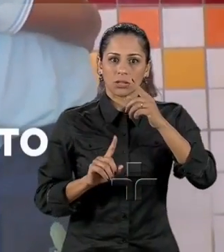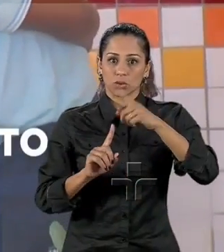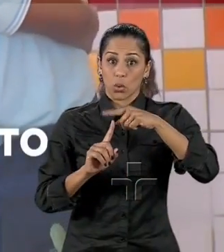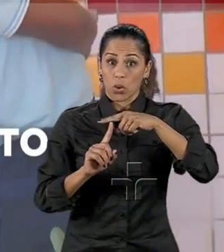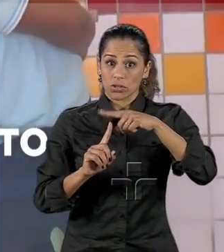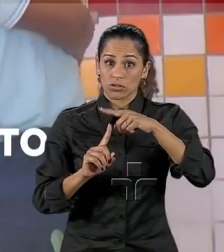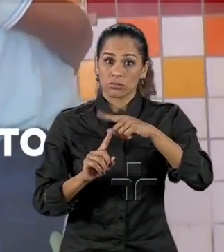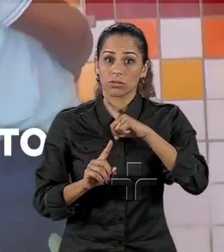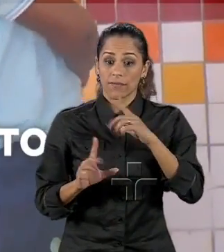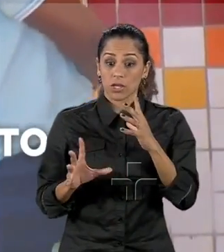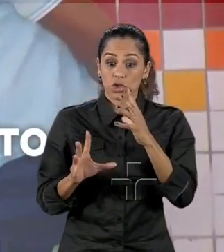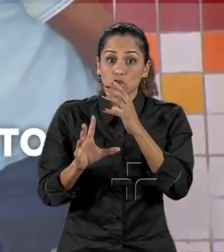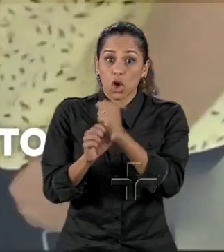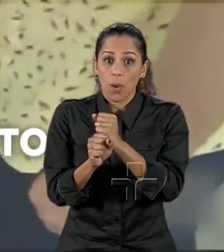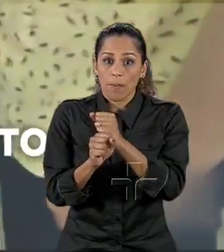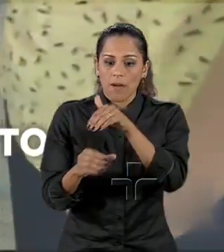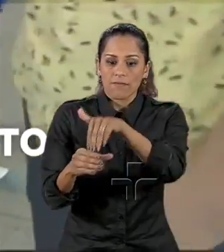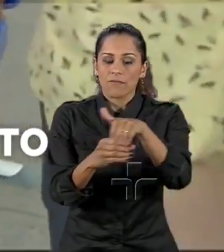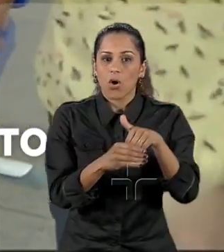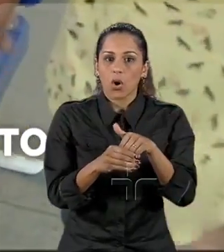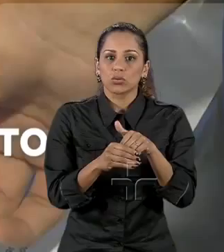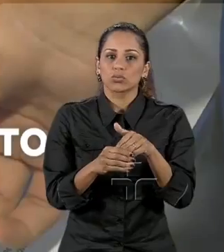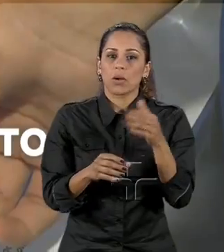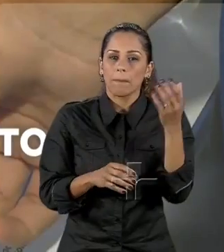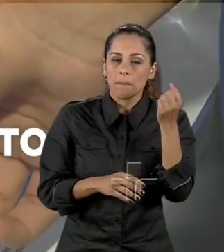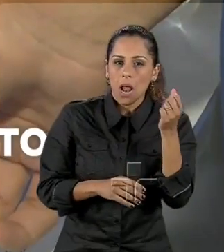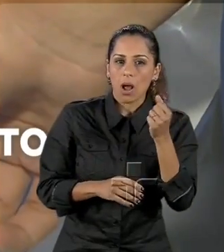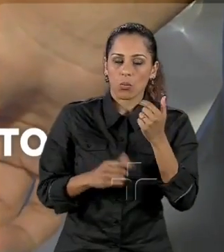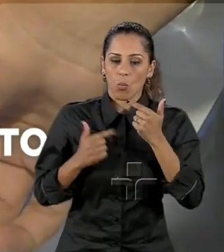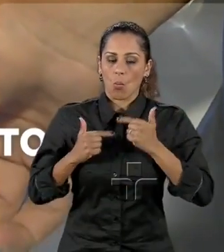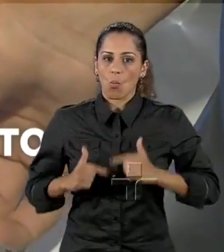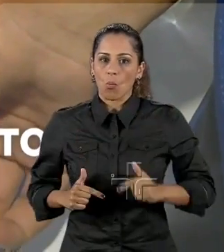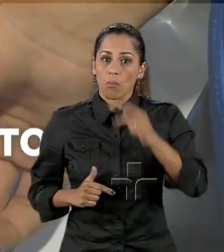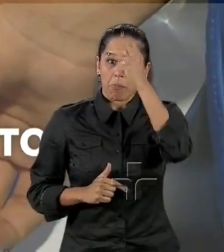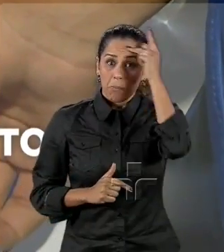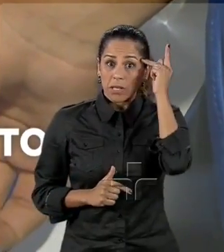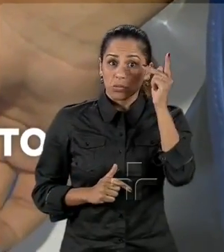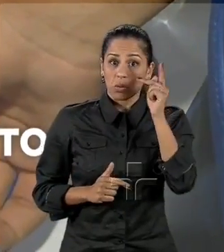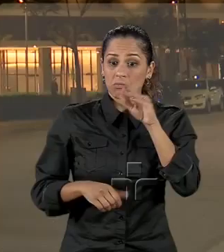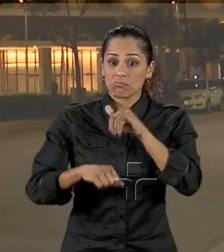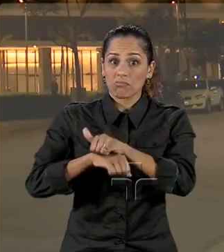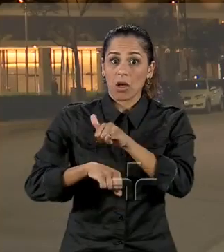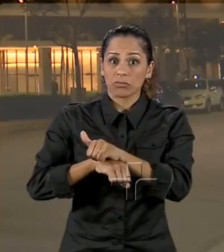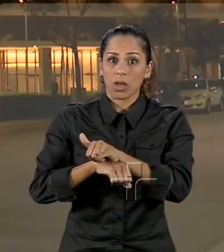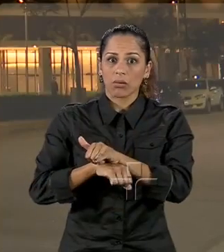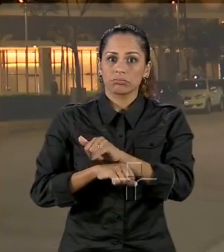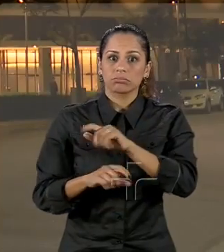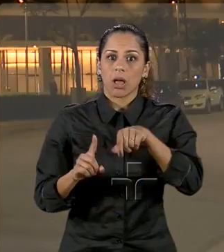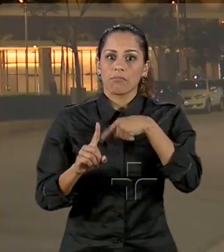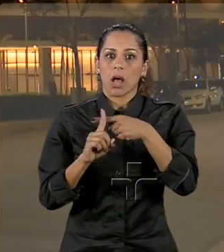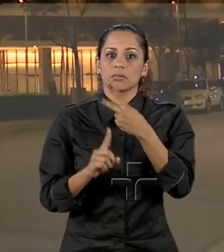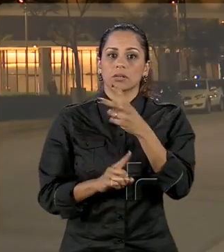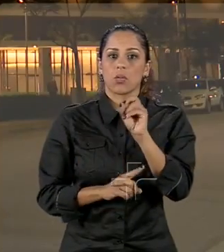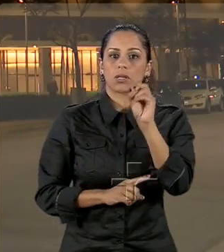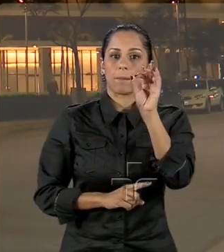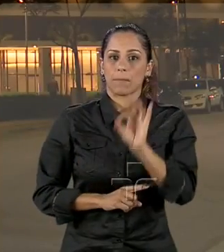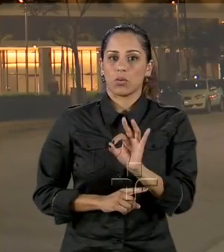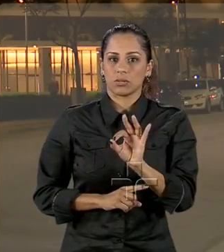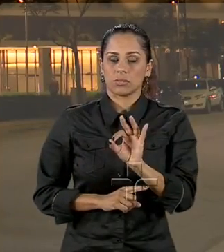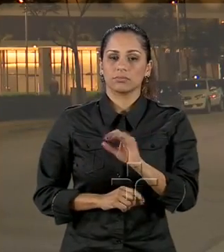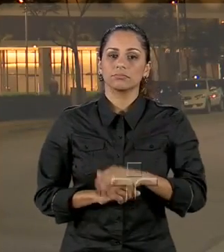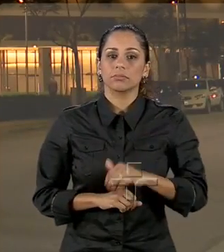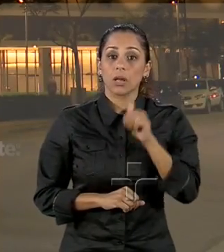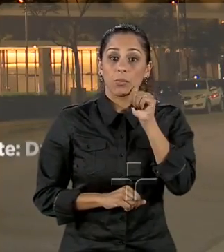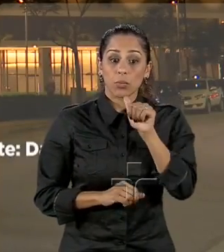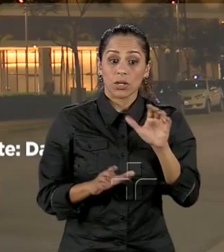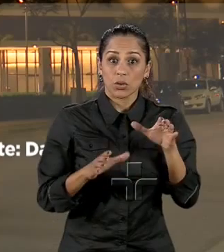votos nulos, brancos e as pessoas que não foram às urnas ultrapassou os 50%. As mulheres representam mais da metade do